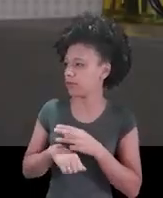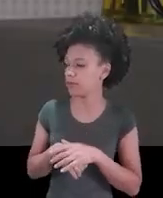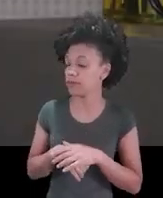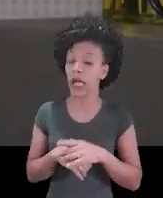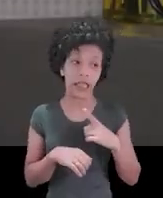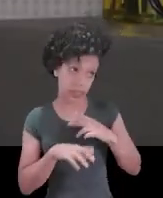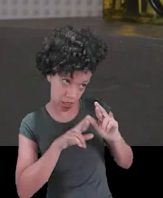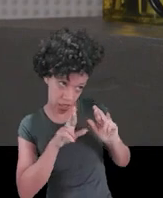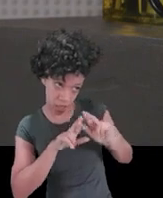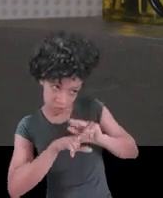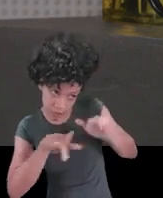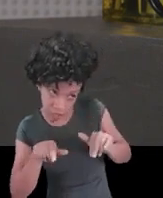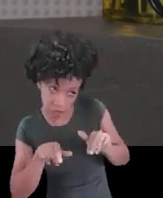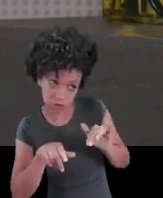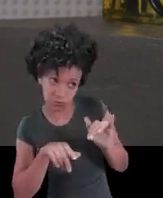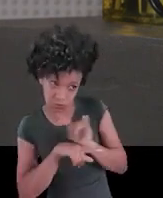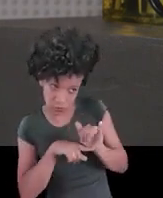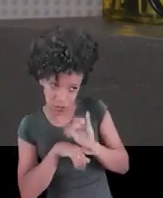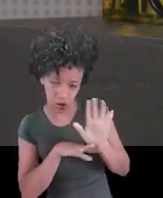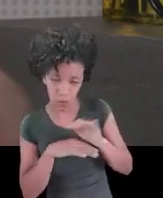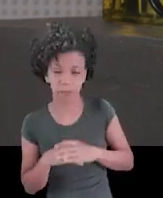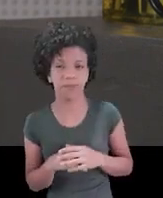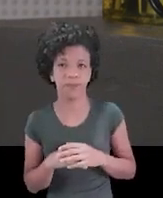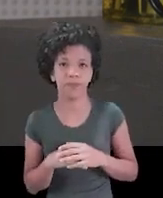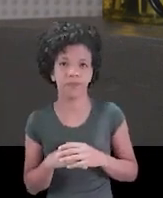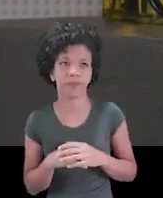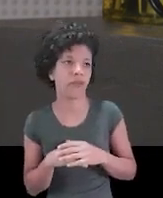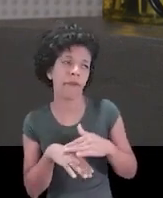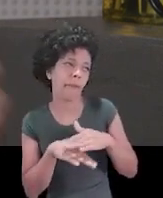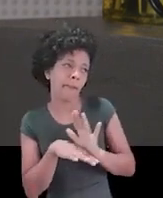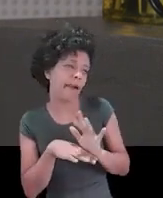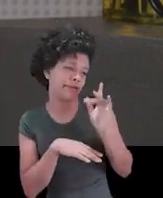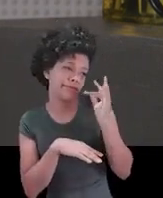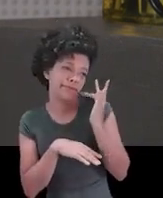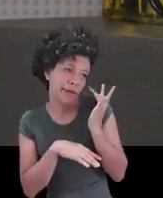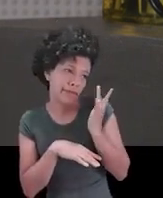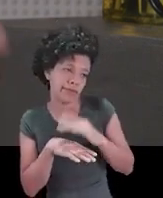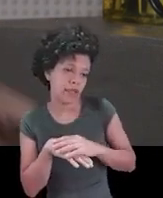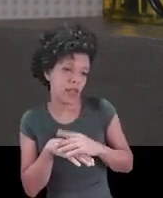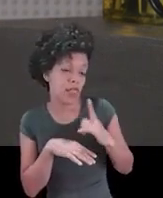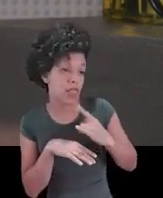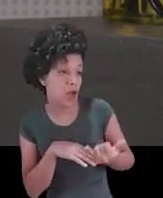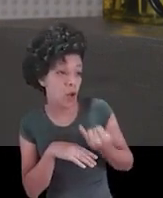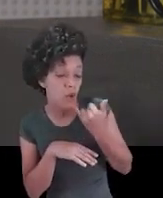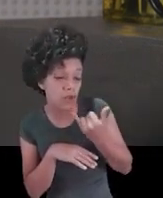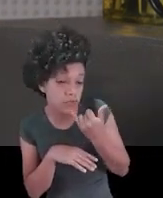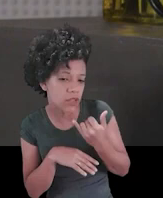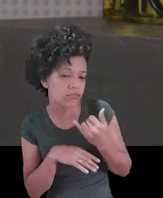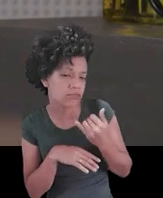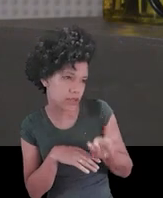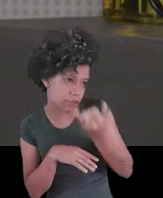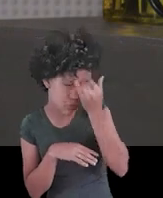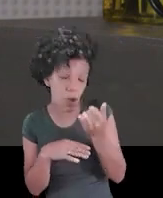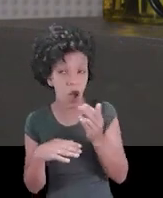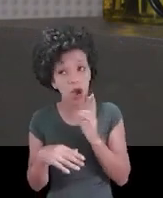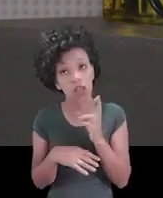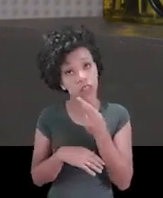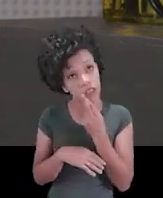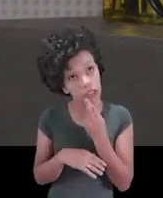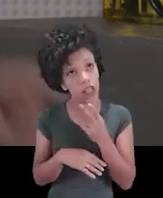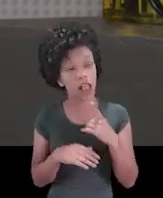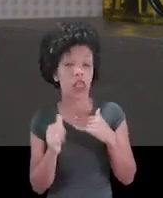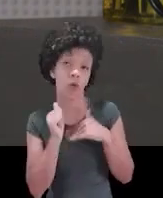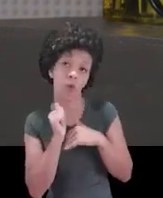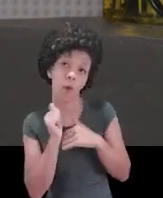existe algumas formas tá a mais que aconteça derrubar o cara entra em contato com as vítimas falando olha eu sou restaurante tal